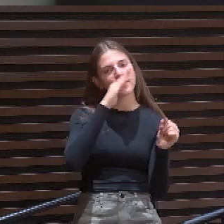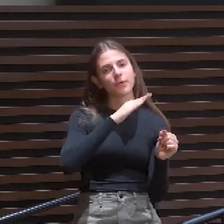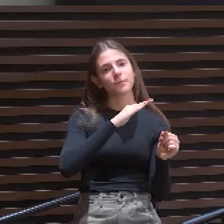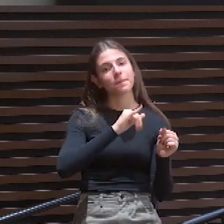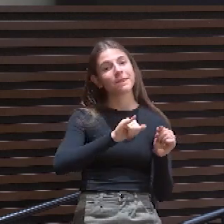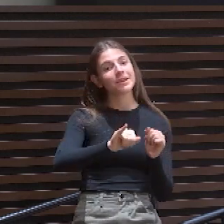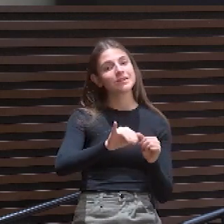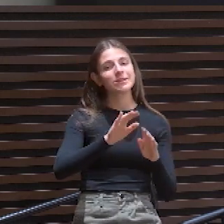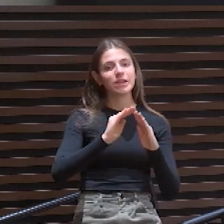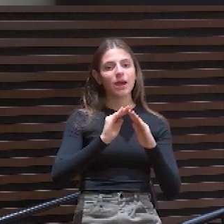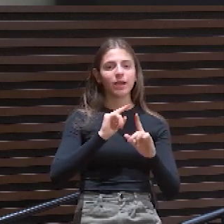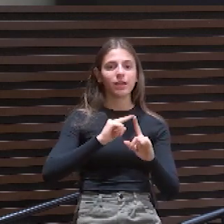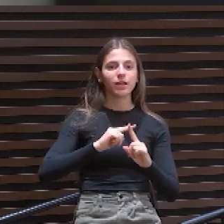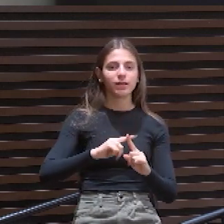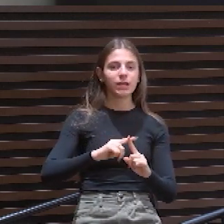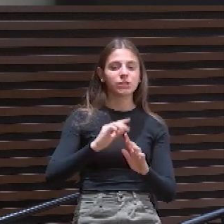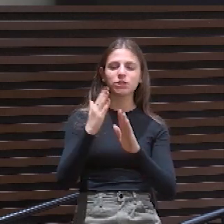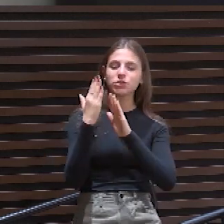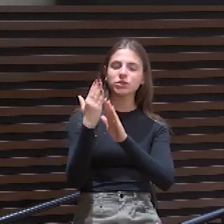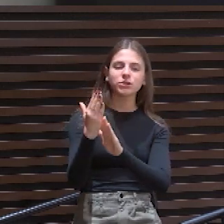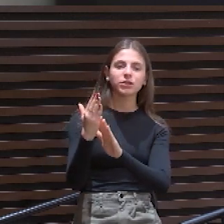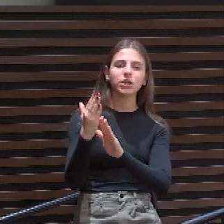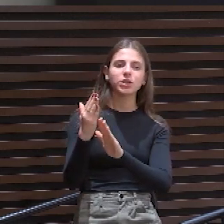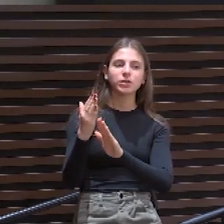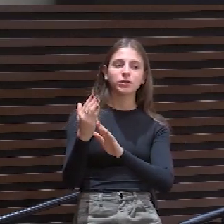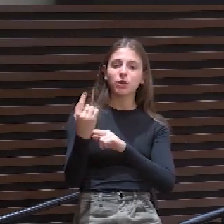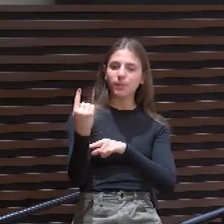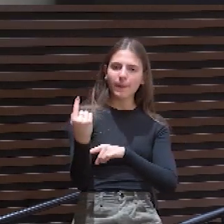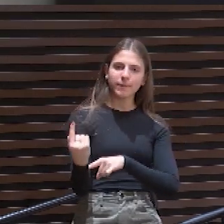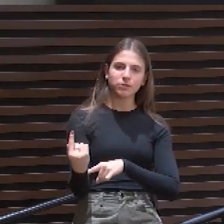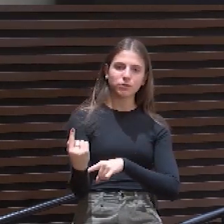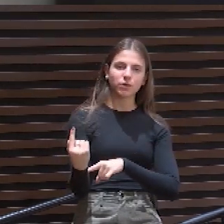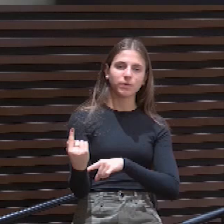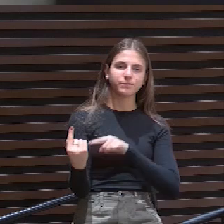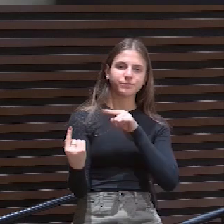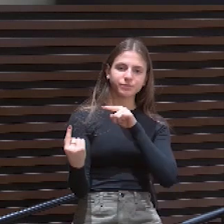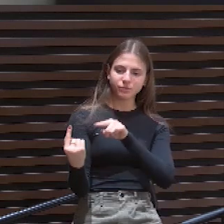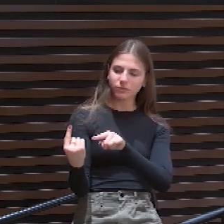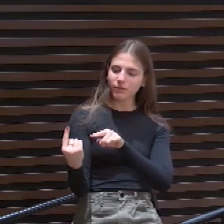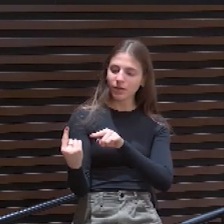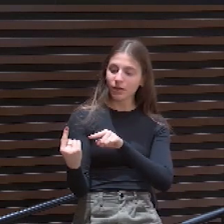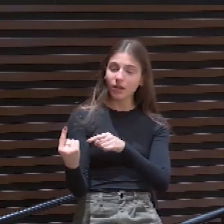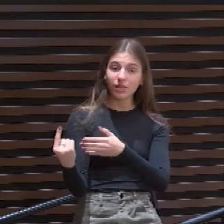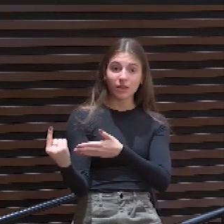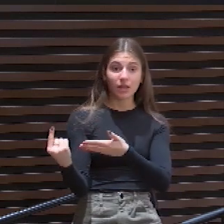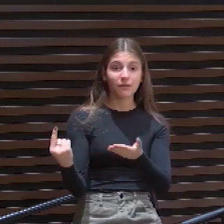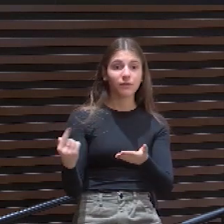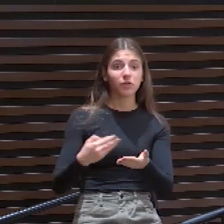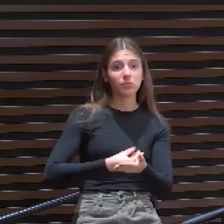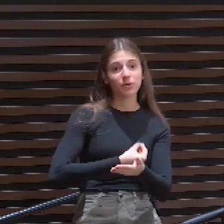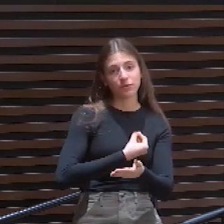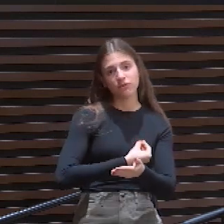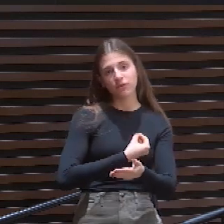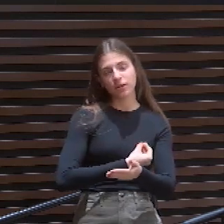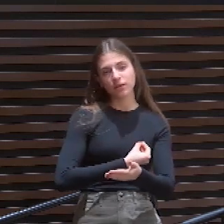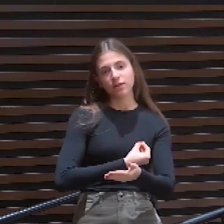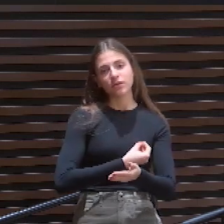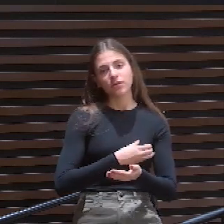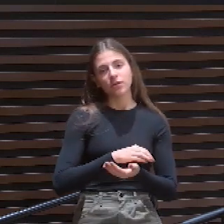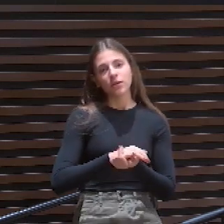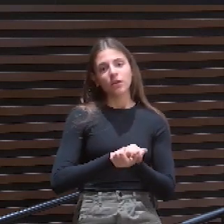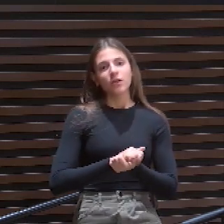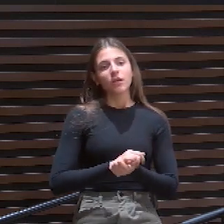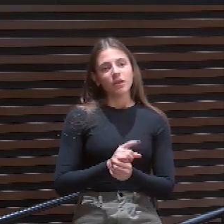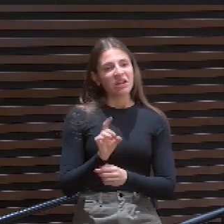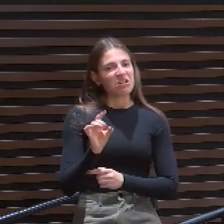igreja, diante de alguém que está levando uma vida que